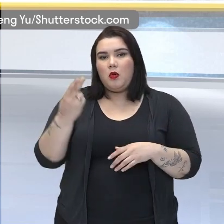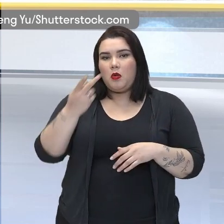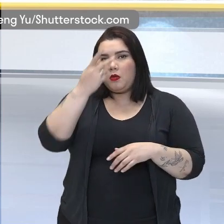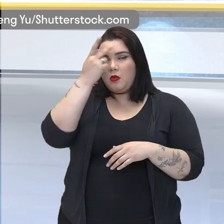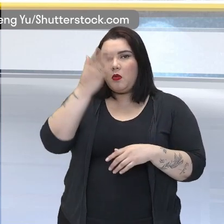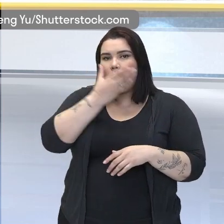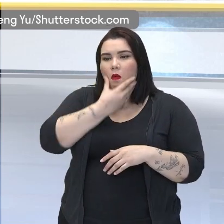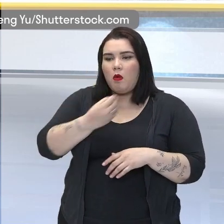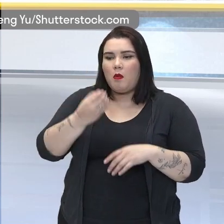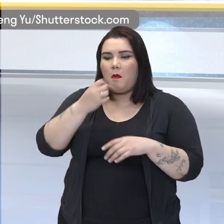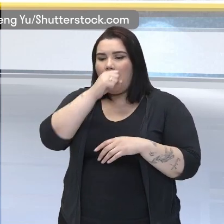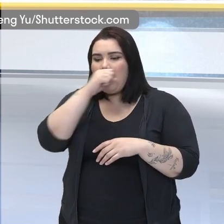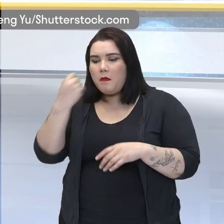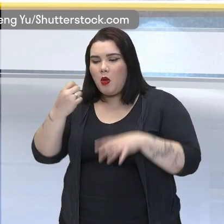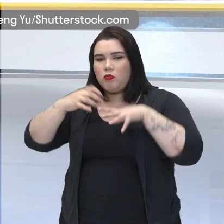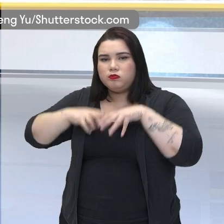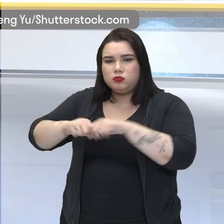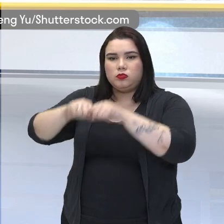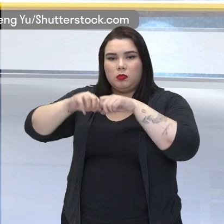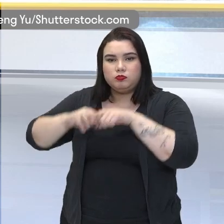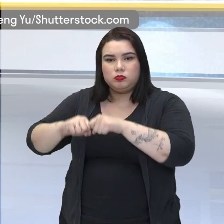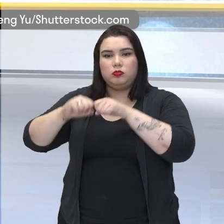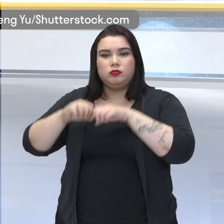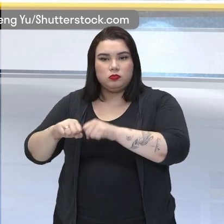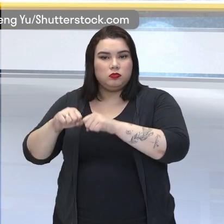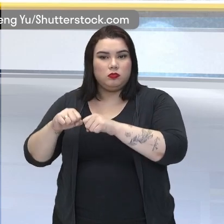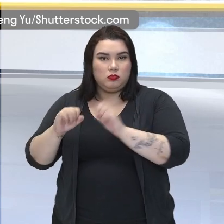Então, aqui nesta área são